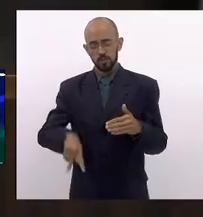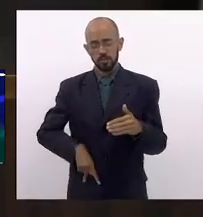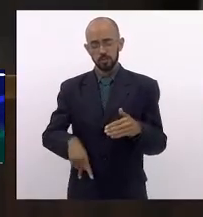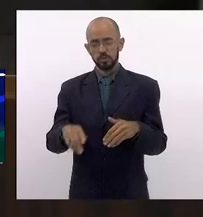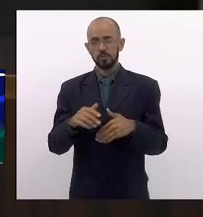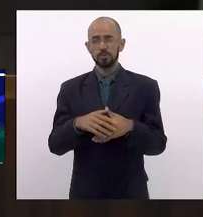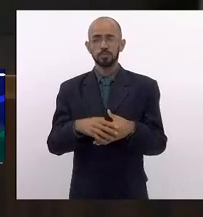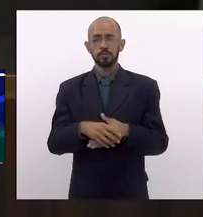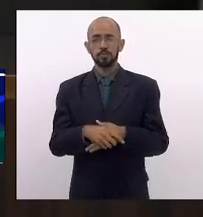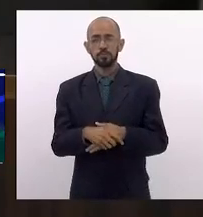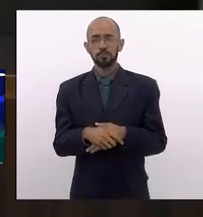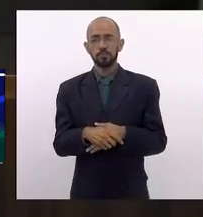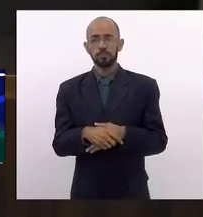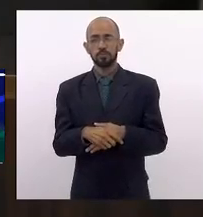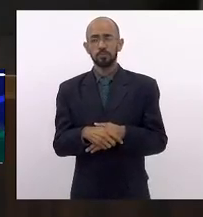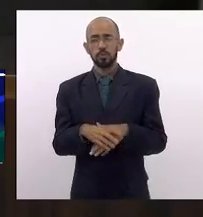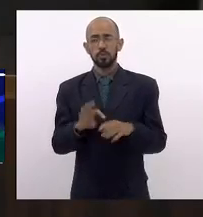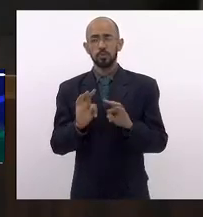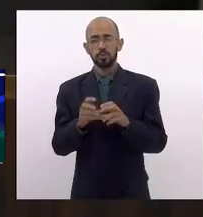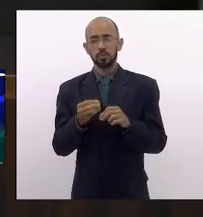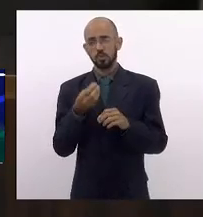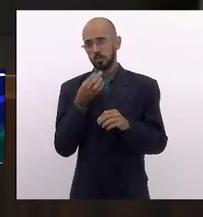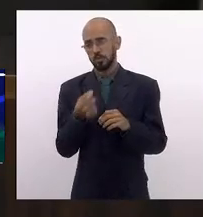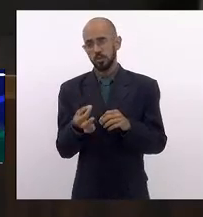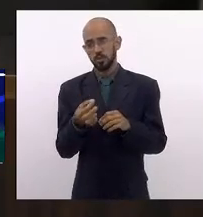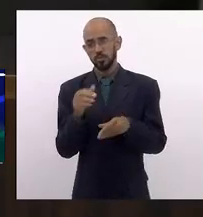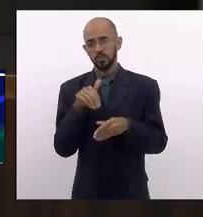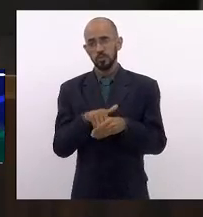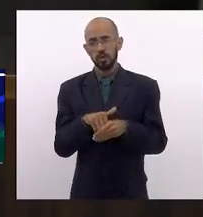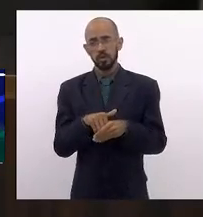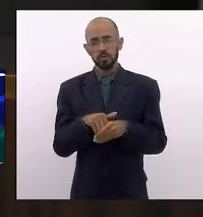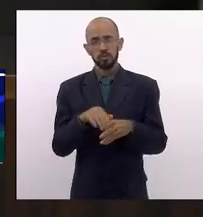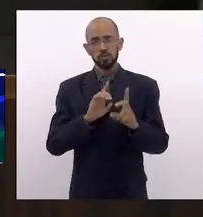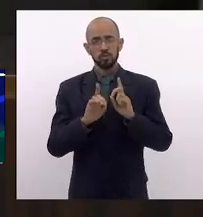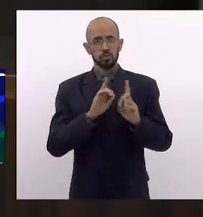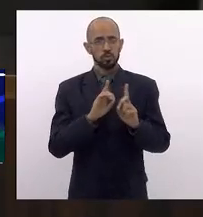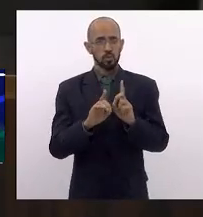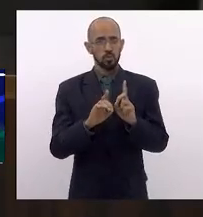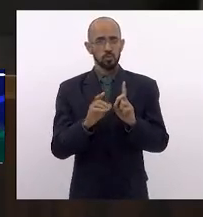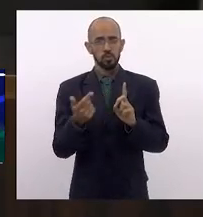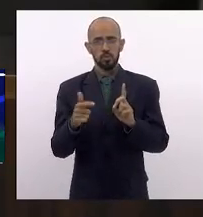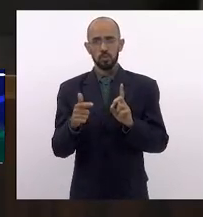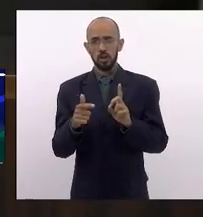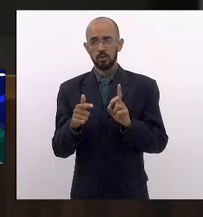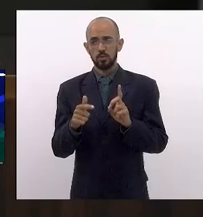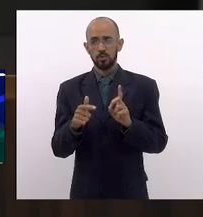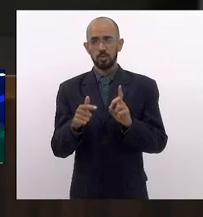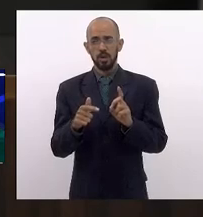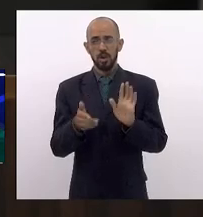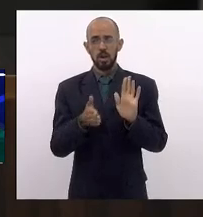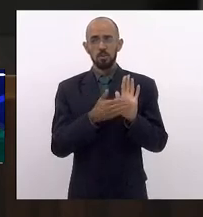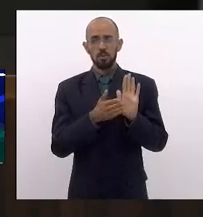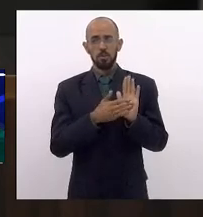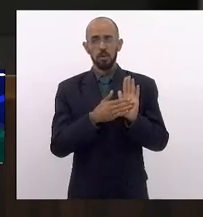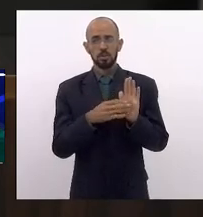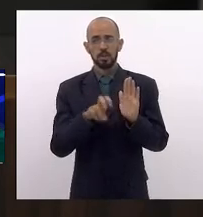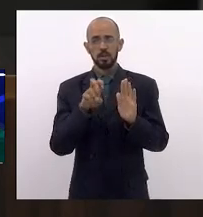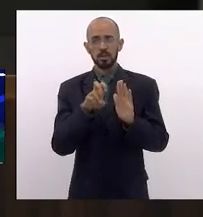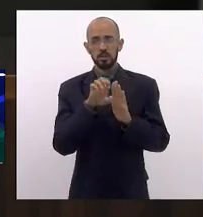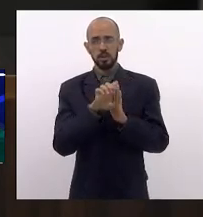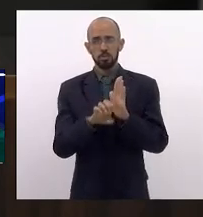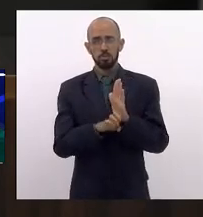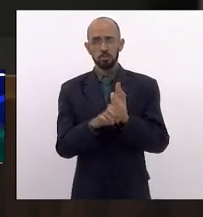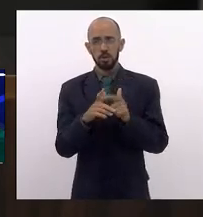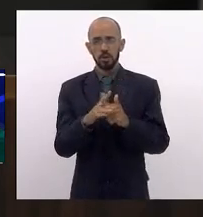os pareceres emitidos em discussão 90 internet utilizadas são o preto por exemplo propostas cinco